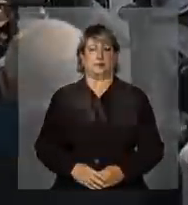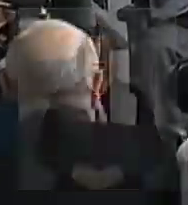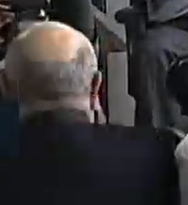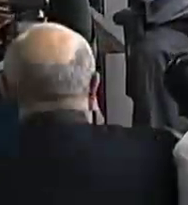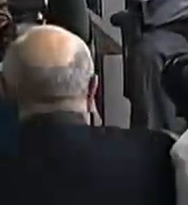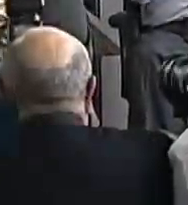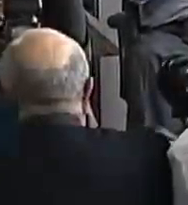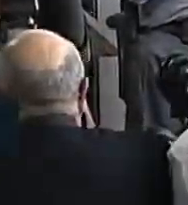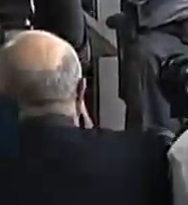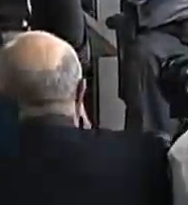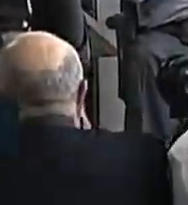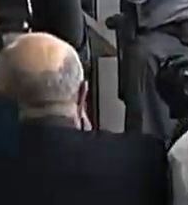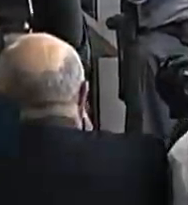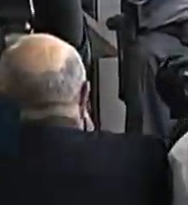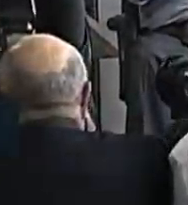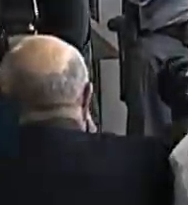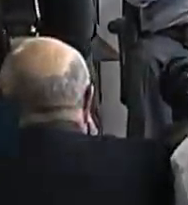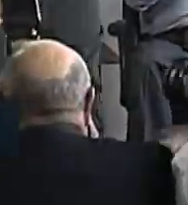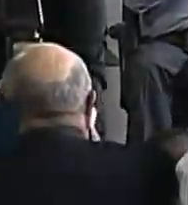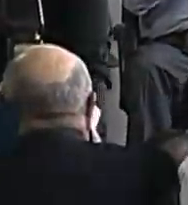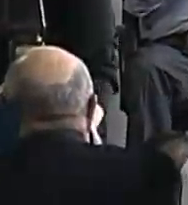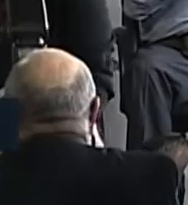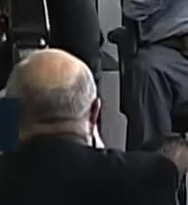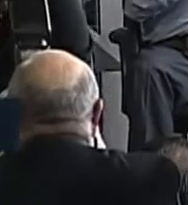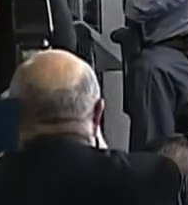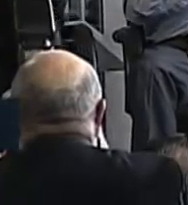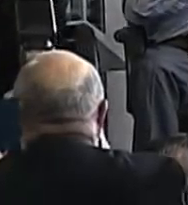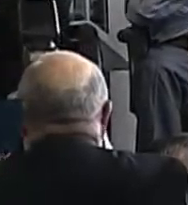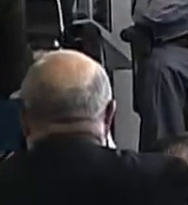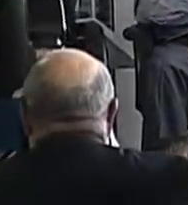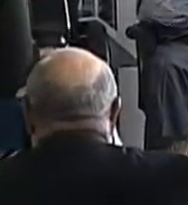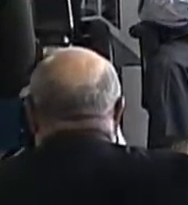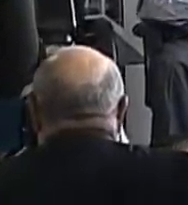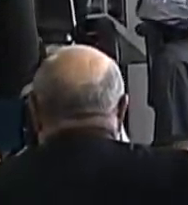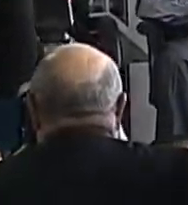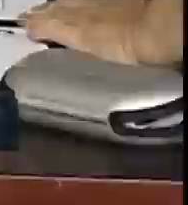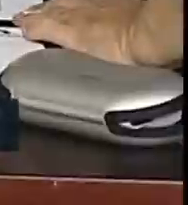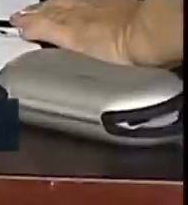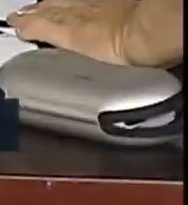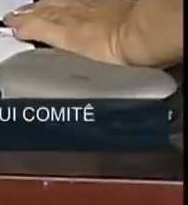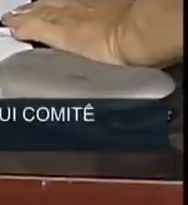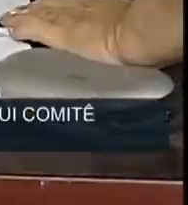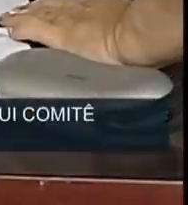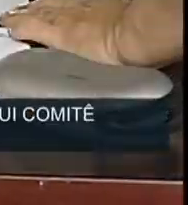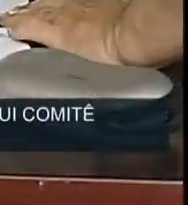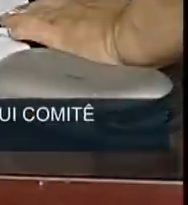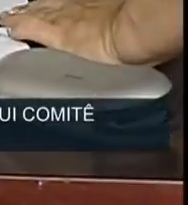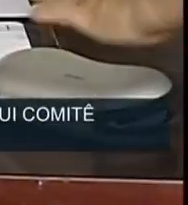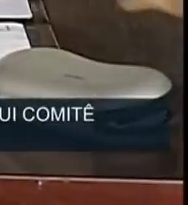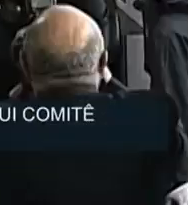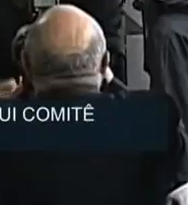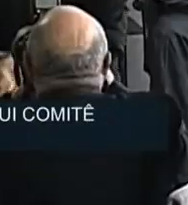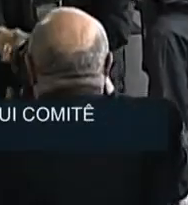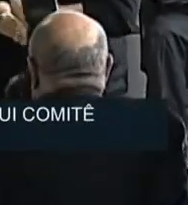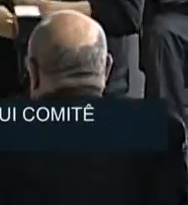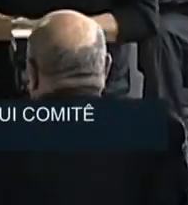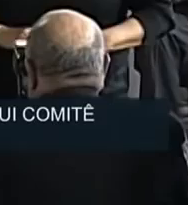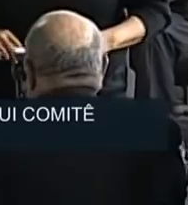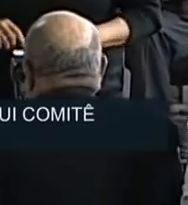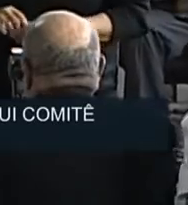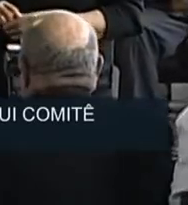Finalmente, convidamos a ministra de Estado do Meio Ambiente, Isabela Teixeira, que, ao lado do ministro José Eduardo Cardoso, assina a portaria interministerial que define